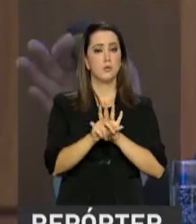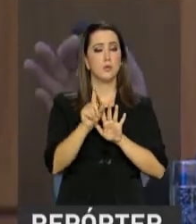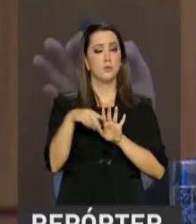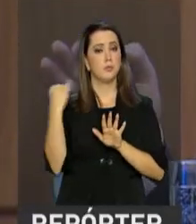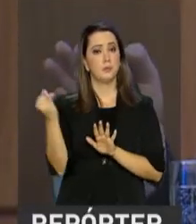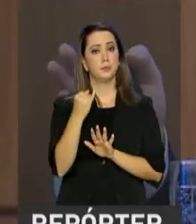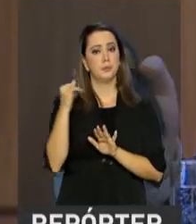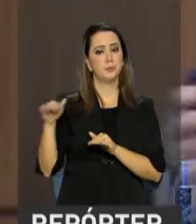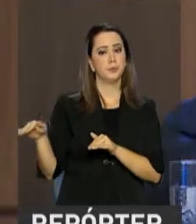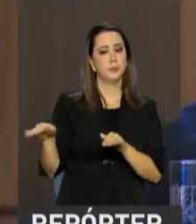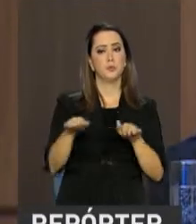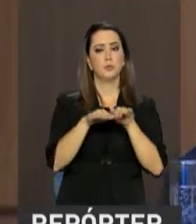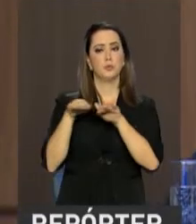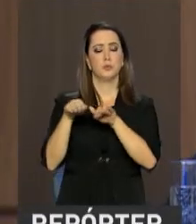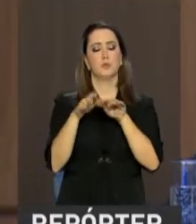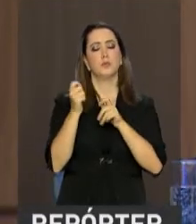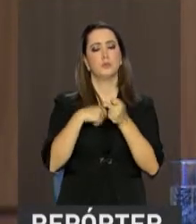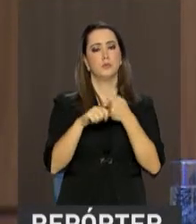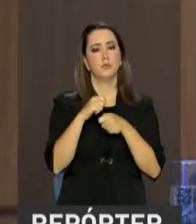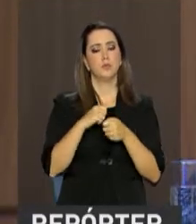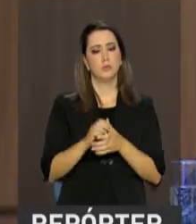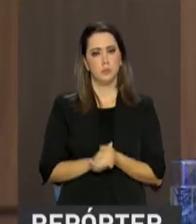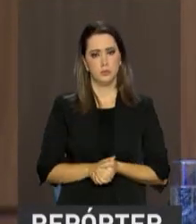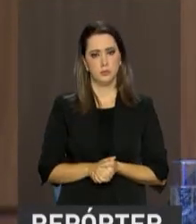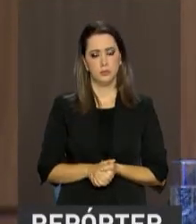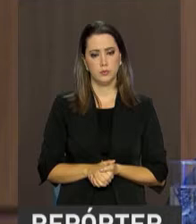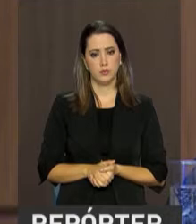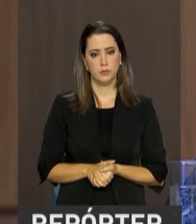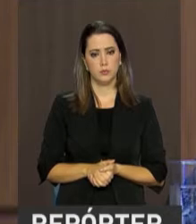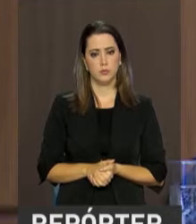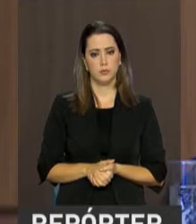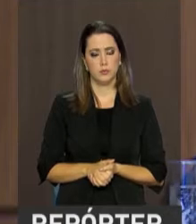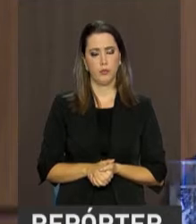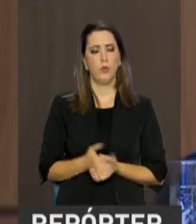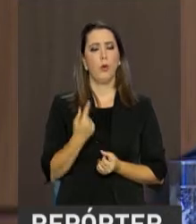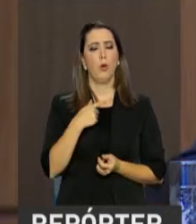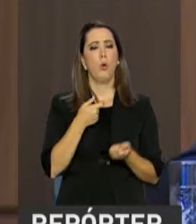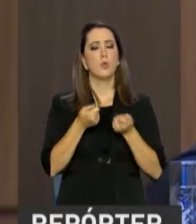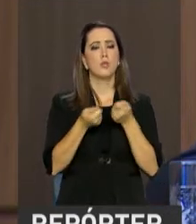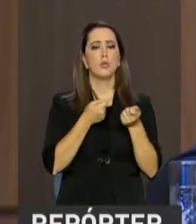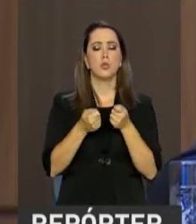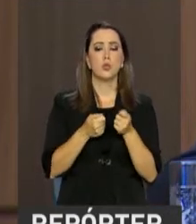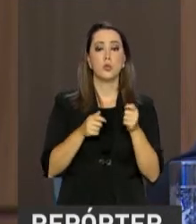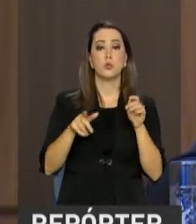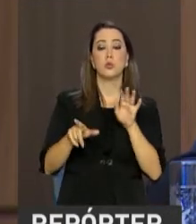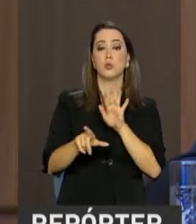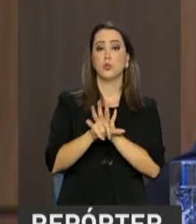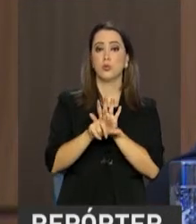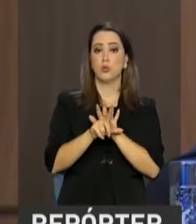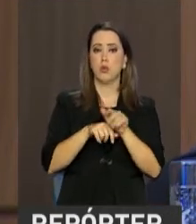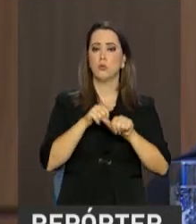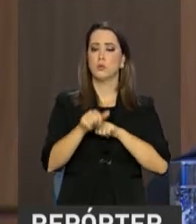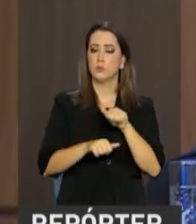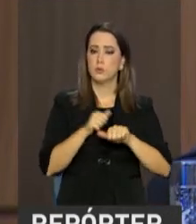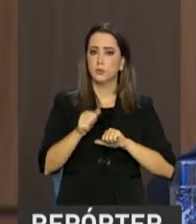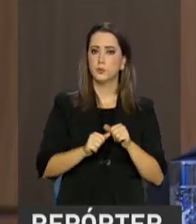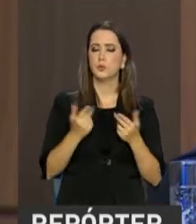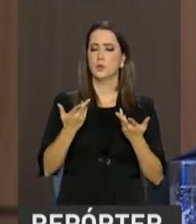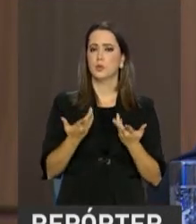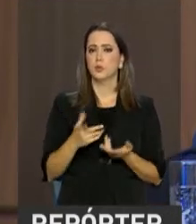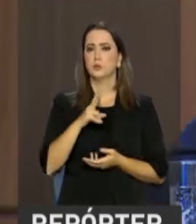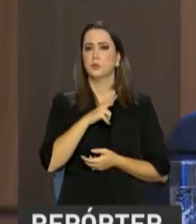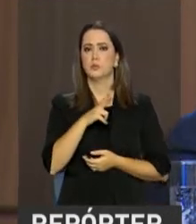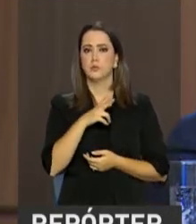fundamental para o equilíbrio da economia do país. Os ajustes e reformas do governo como um todo, em particular